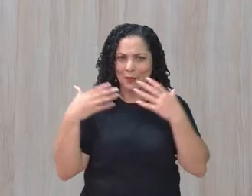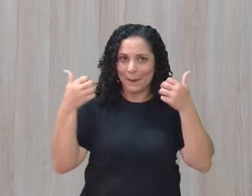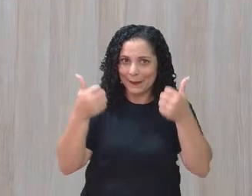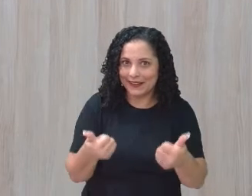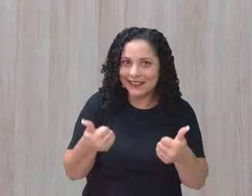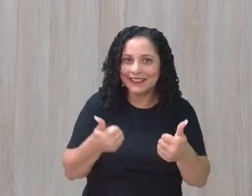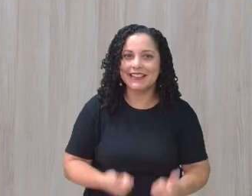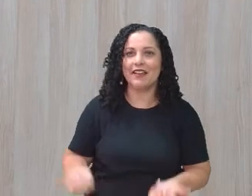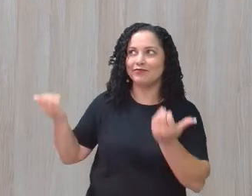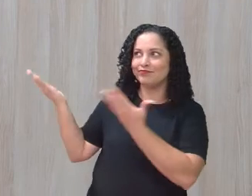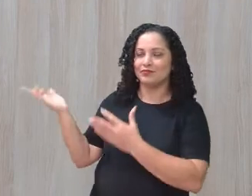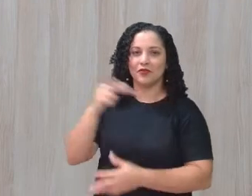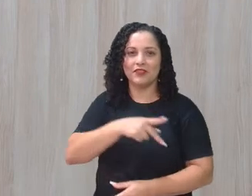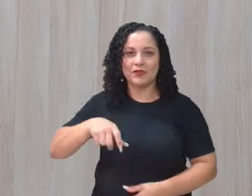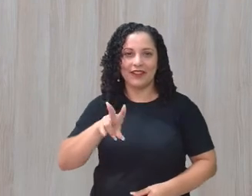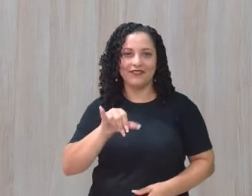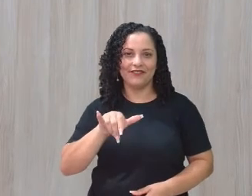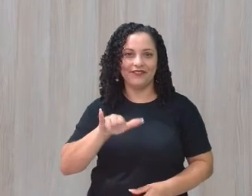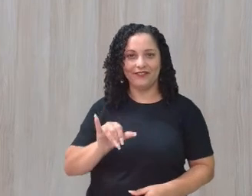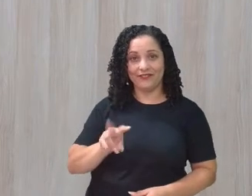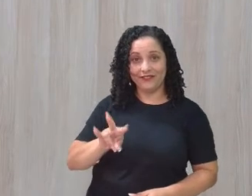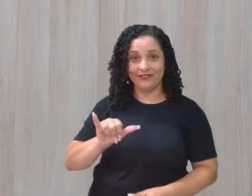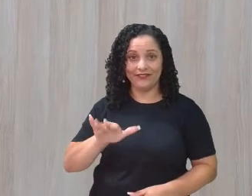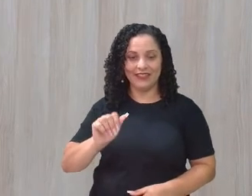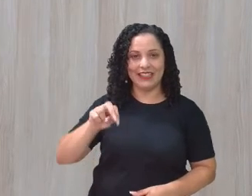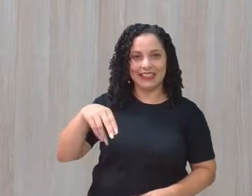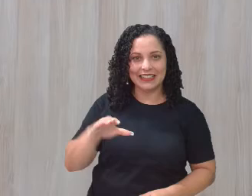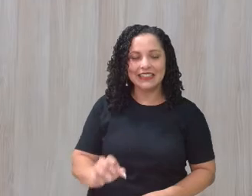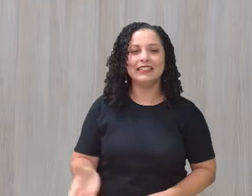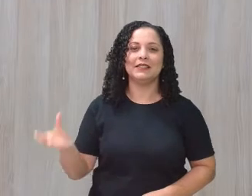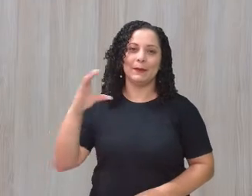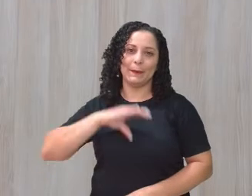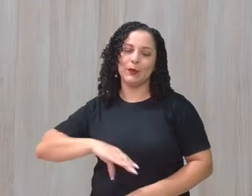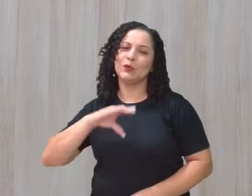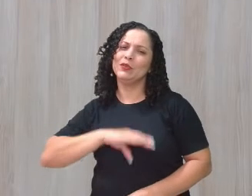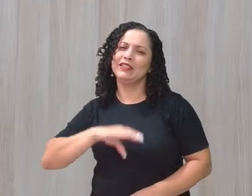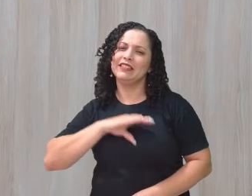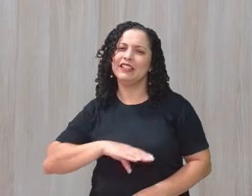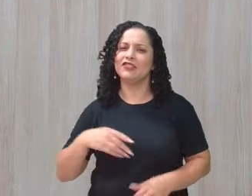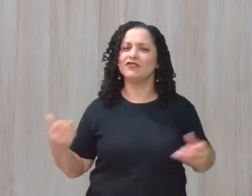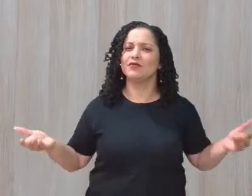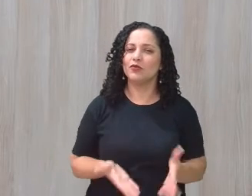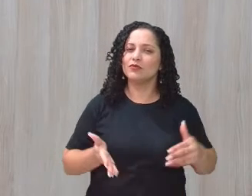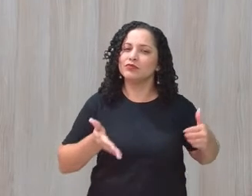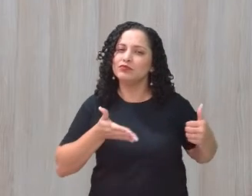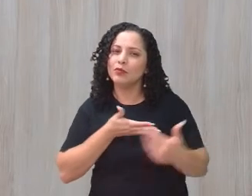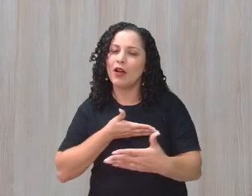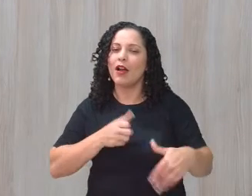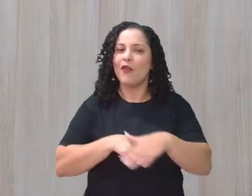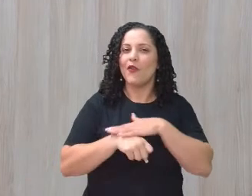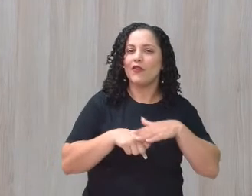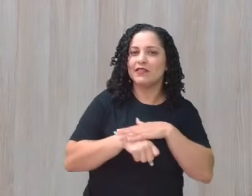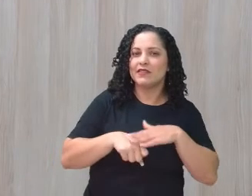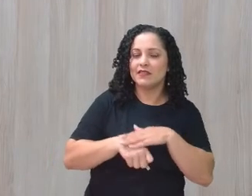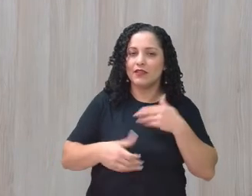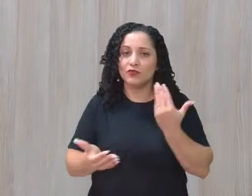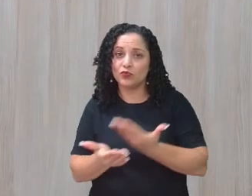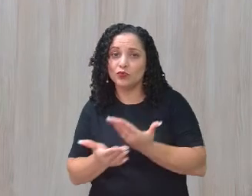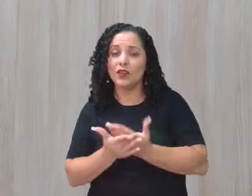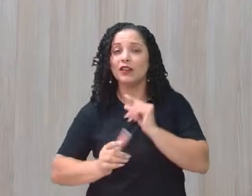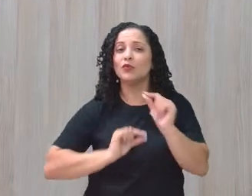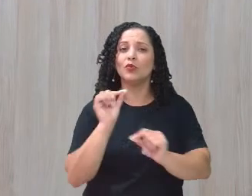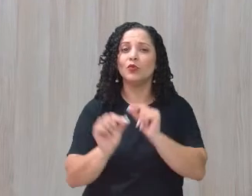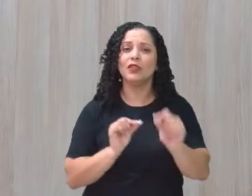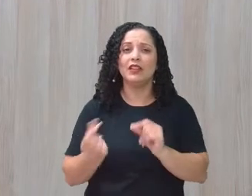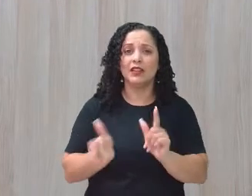vocês? Eu sou Viviane Santos e hoje eu serei sua professora de língua portuguesa, tá certo? A gente continua hoje conversando sobre o